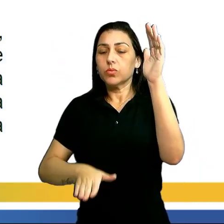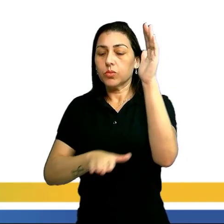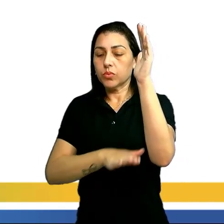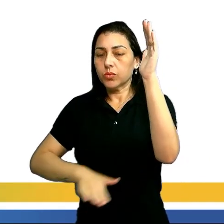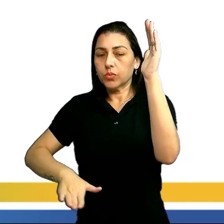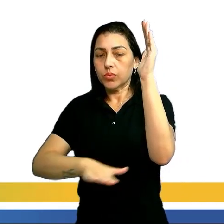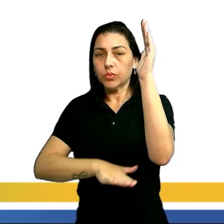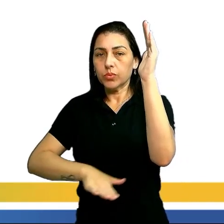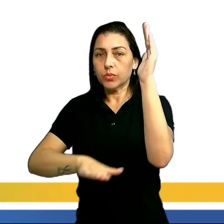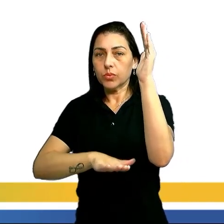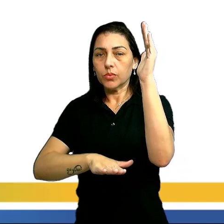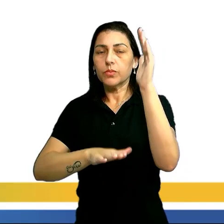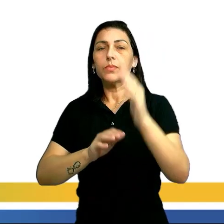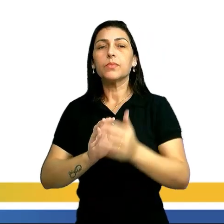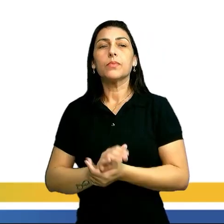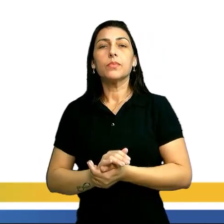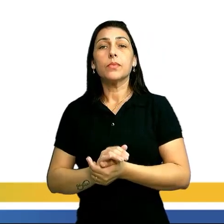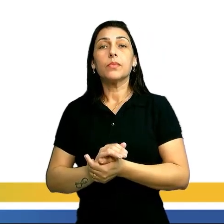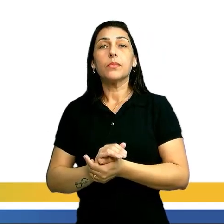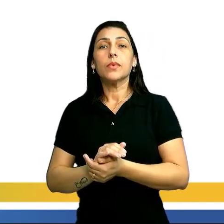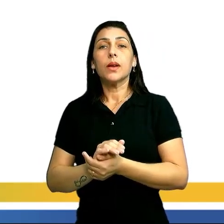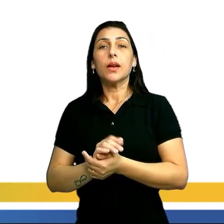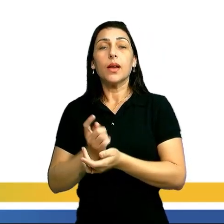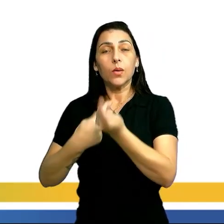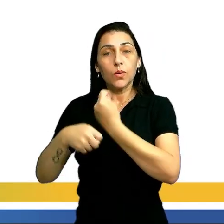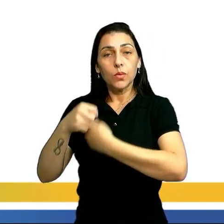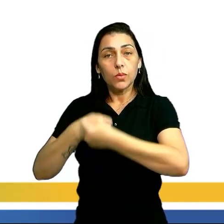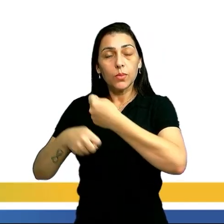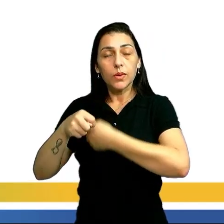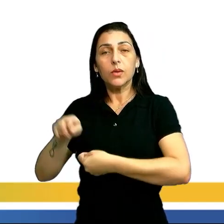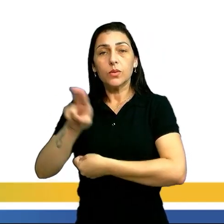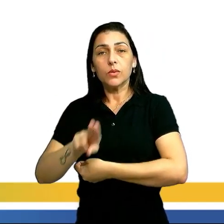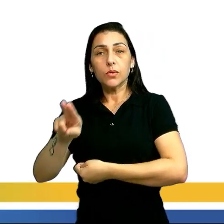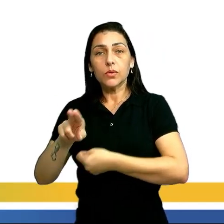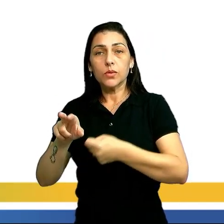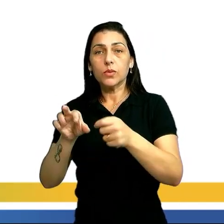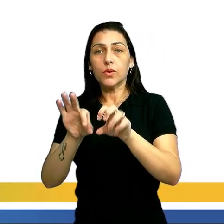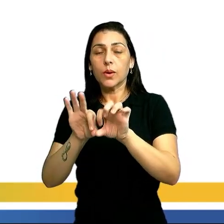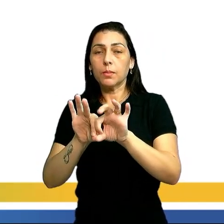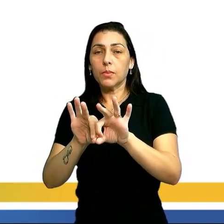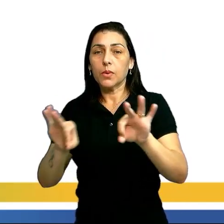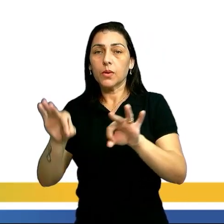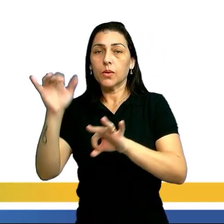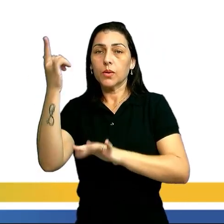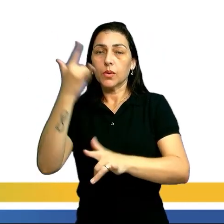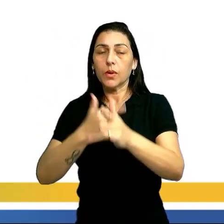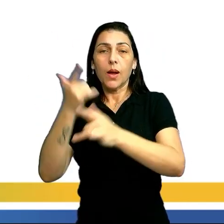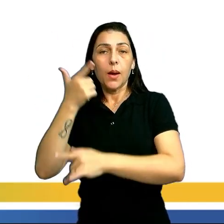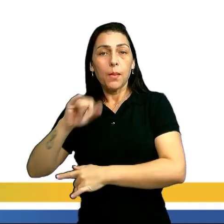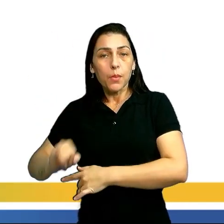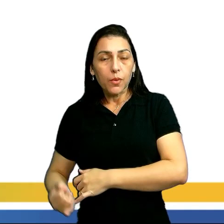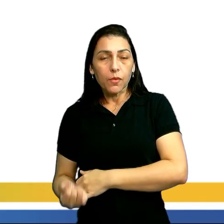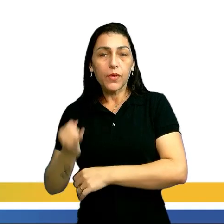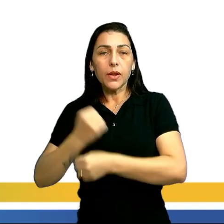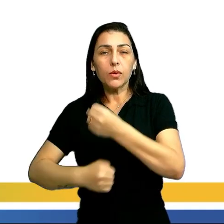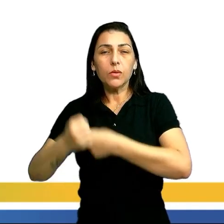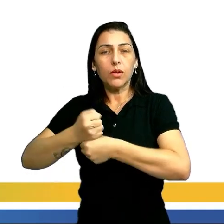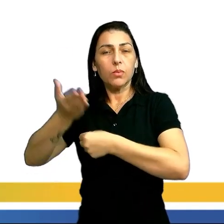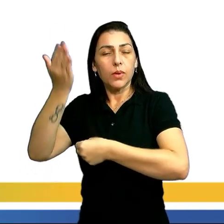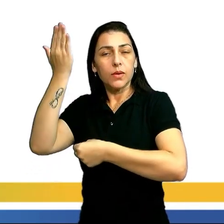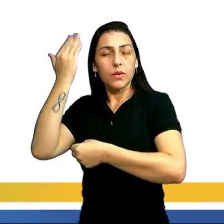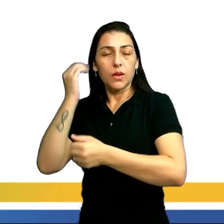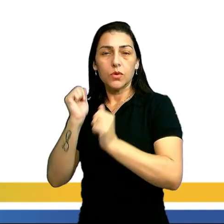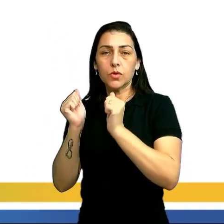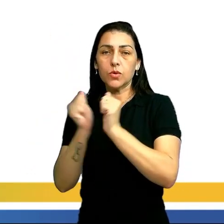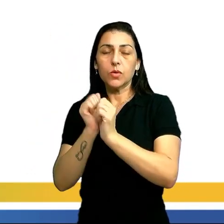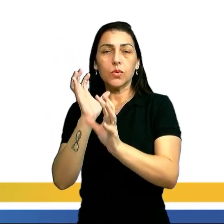chão. Para economizar, ele utilizará mangueiras de iluminação aproveitadas dos anos anteriores, que